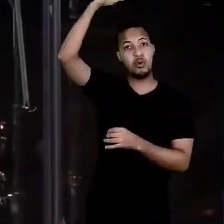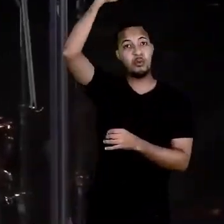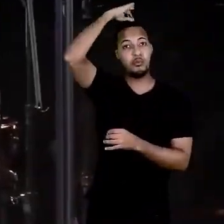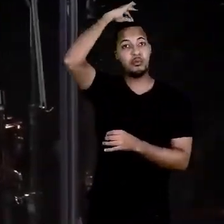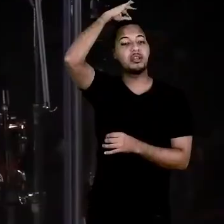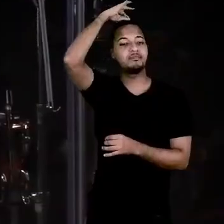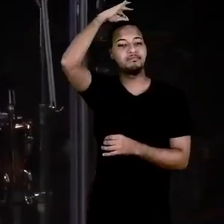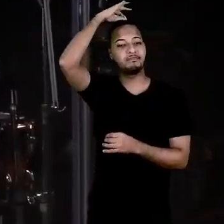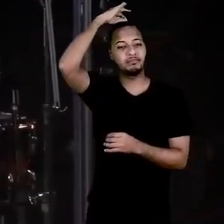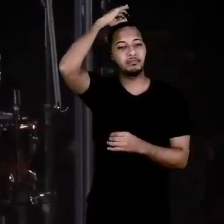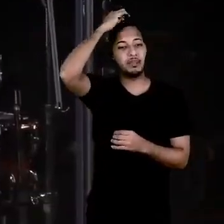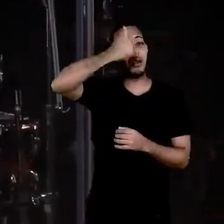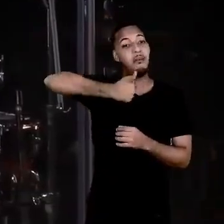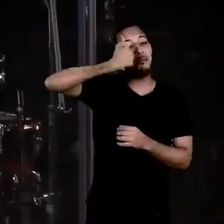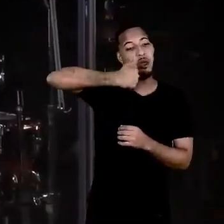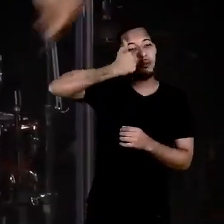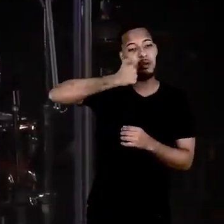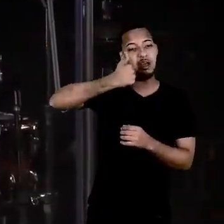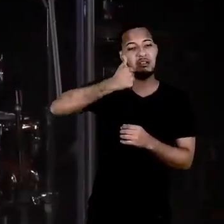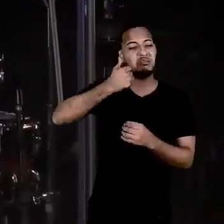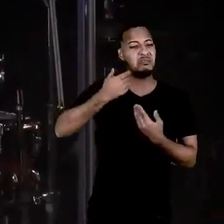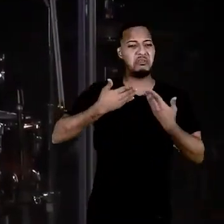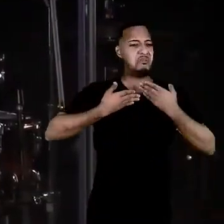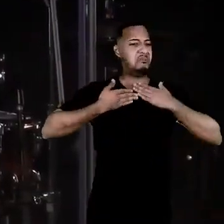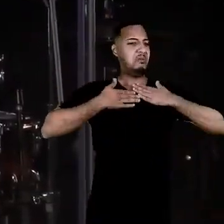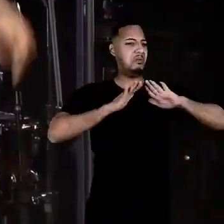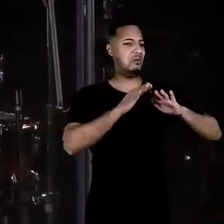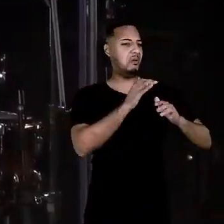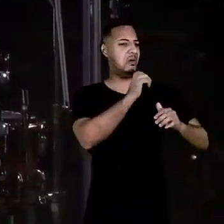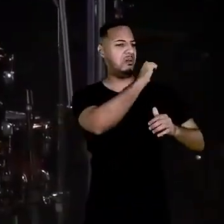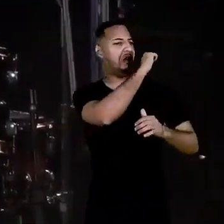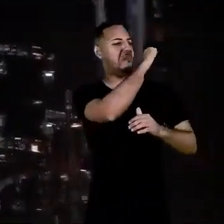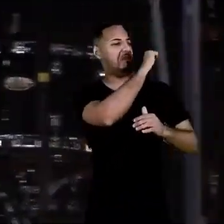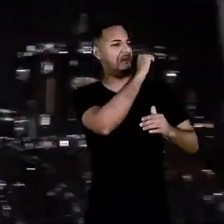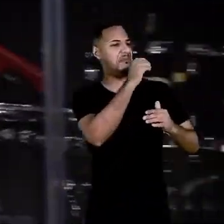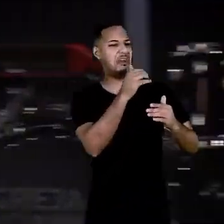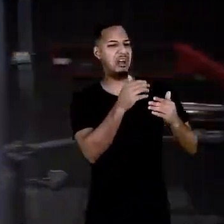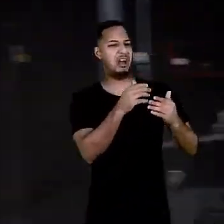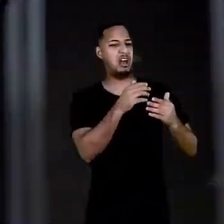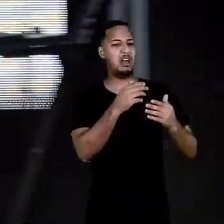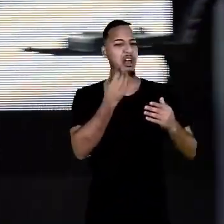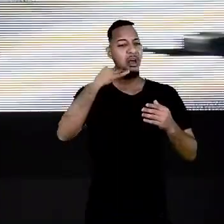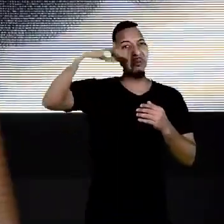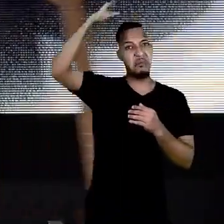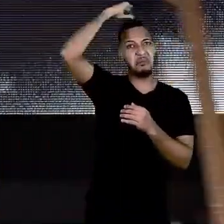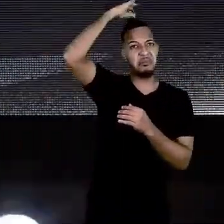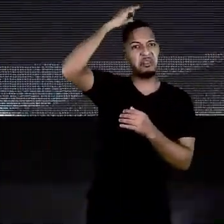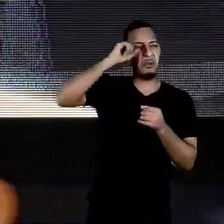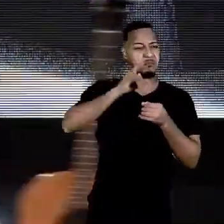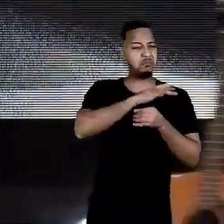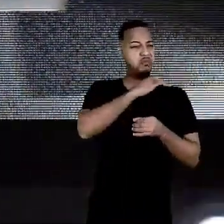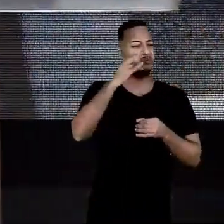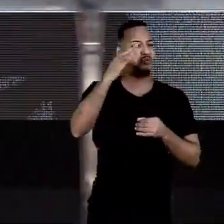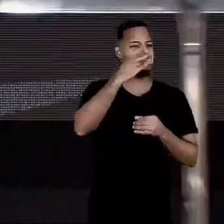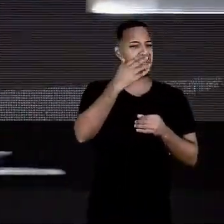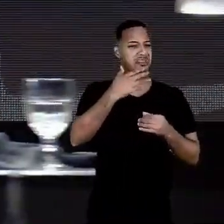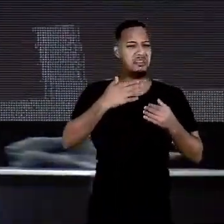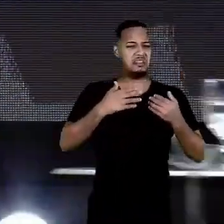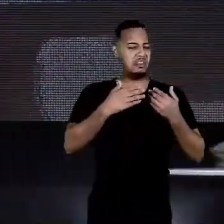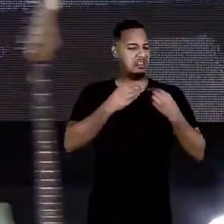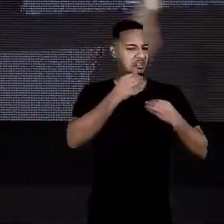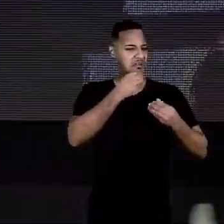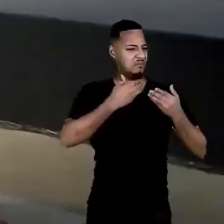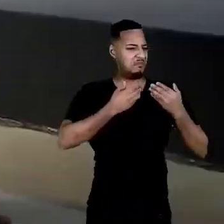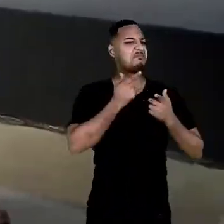cheio do Espírito Santo primeiro não tem desejo mais pelo vício do álcool. Quem é cheio do Espírito Santo não tem desejo mais pelo